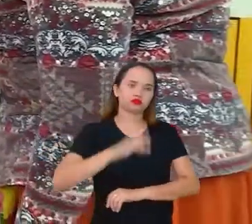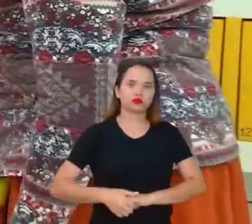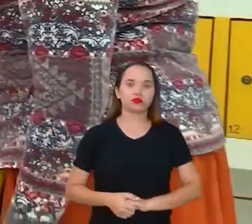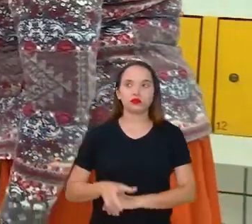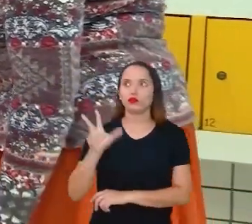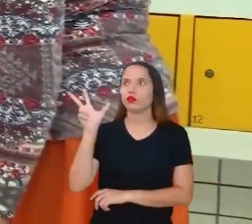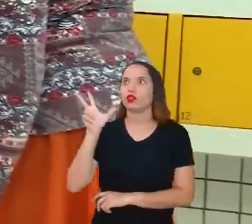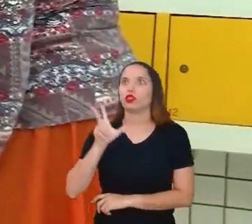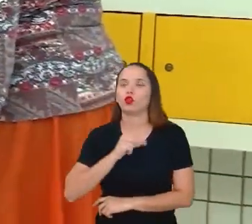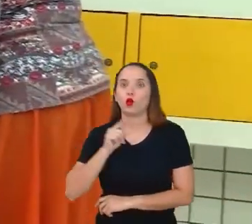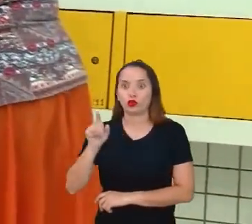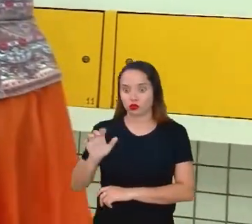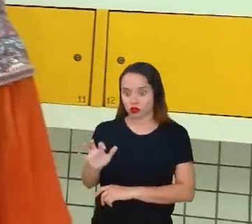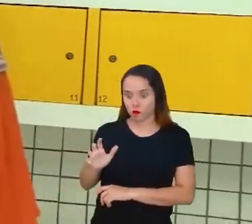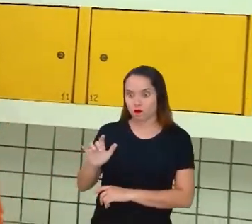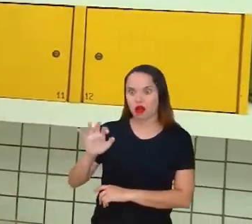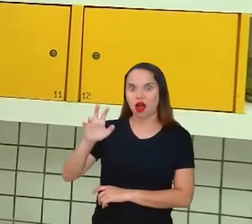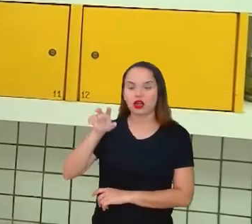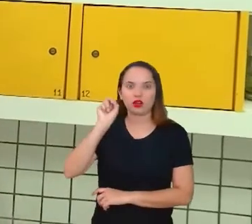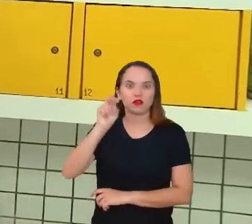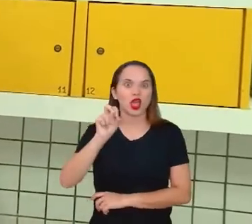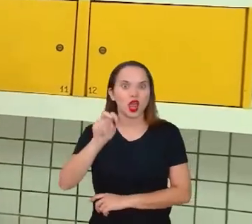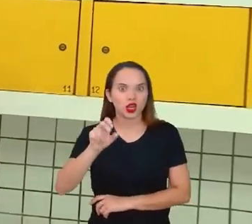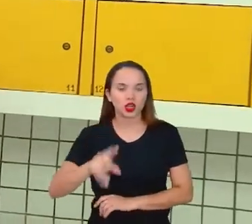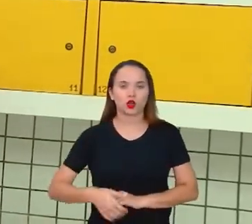Nossa, essa aranha venenosa que é só o caramba. Isso aqui é um